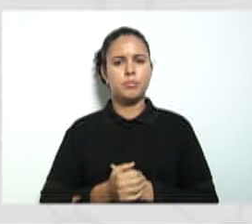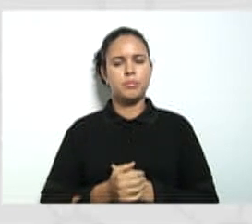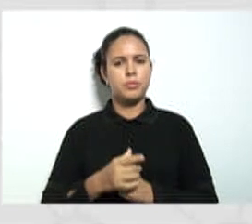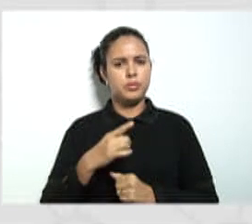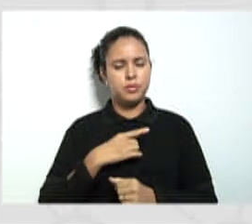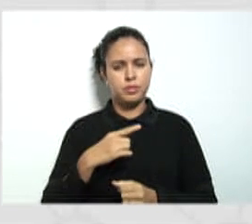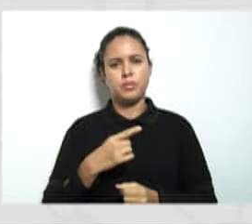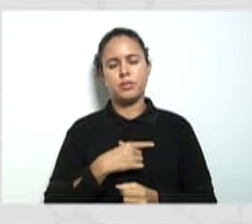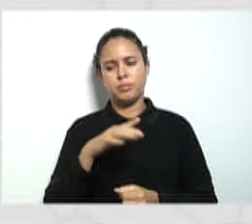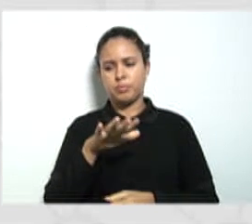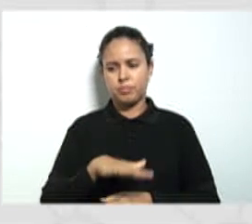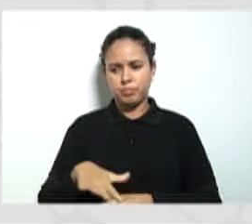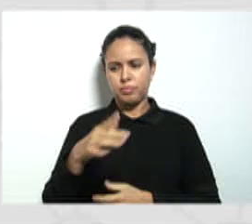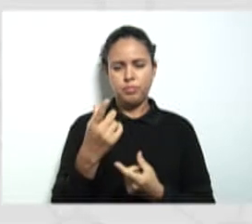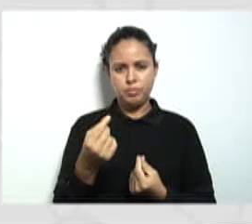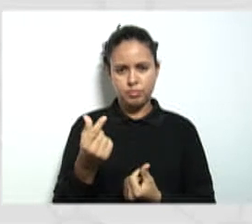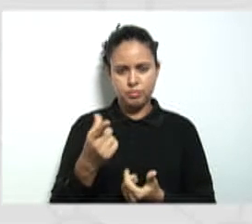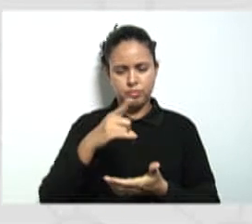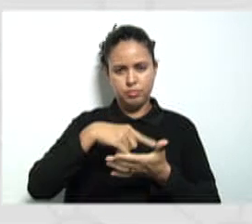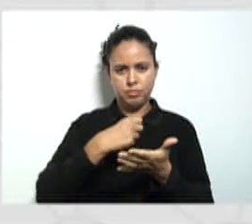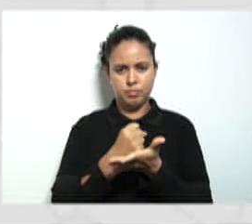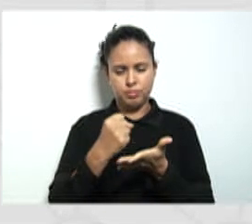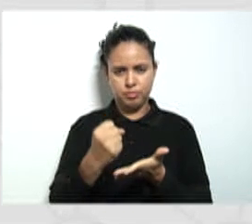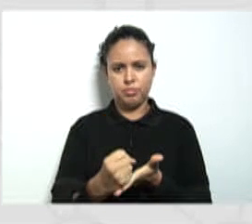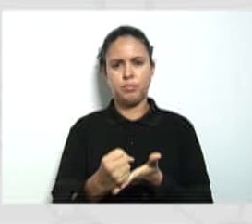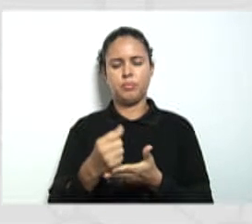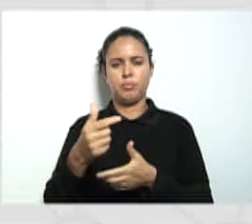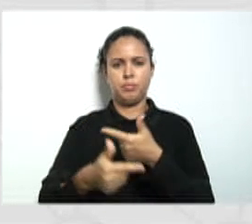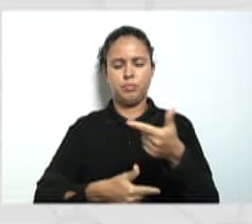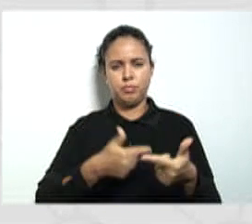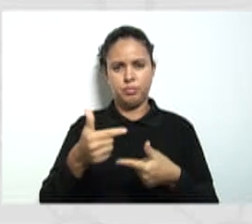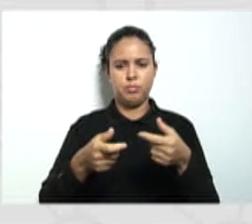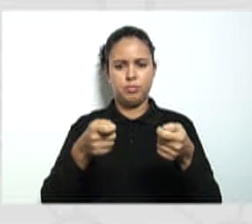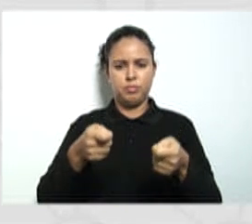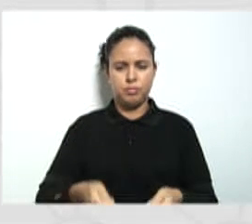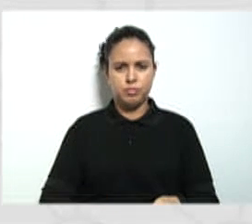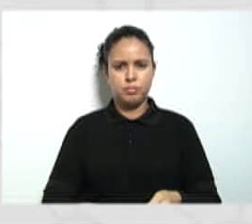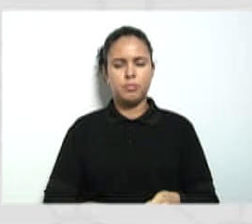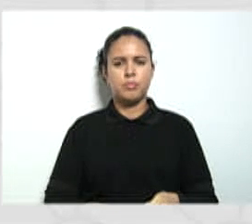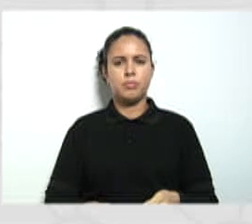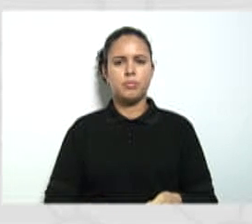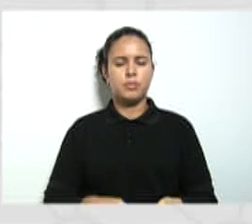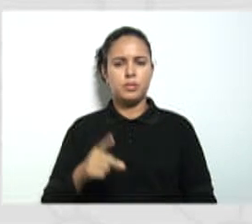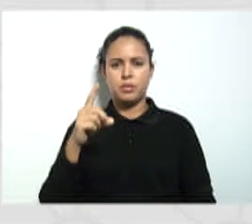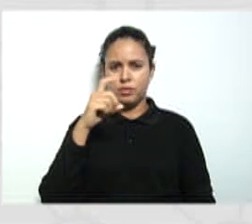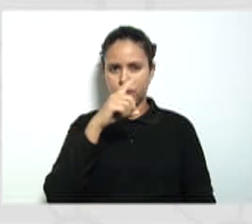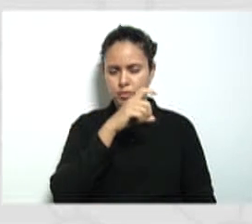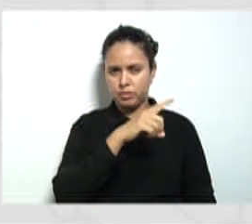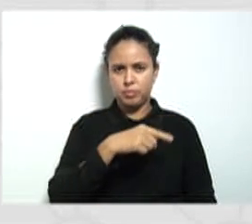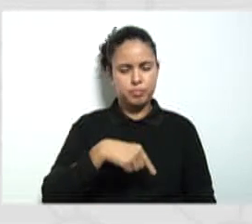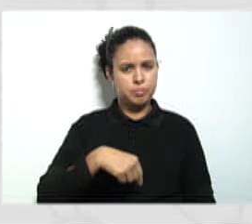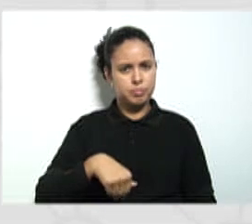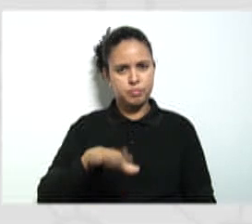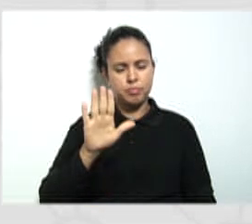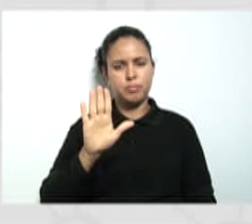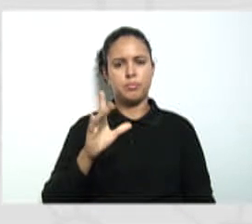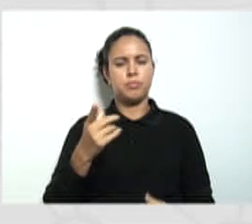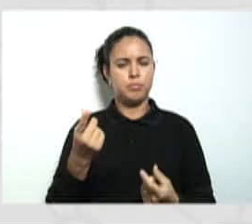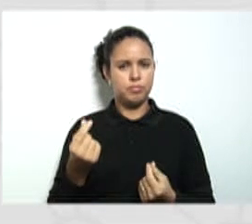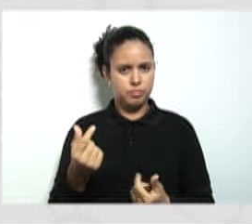da economia, a contratação e a manutenção de trabalhadores fixos tornou-se cada vez mais difícil e mais cara para